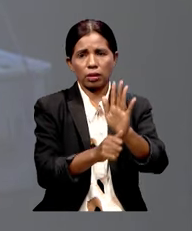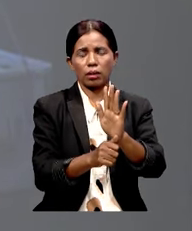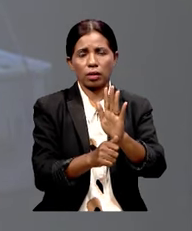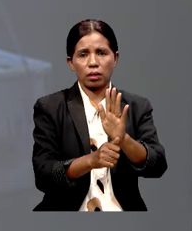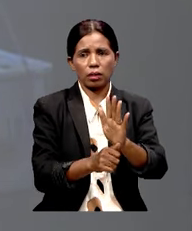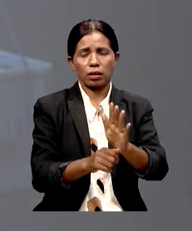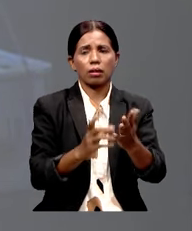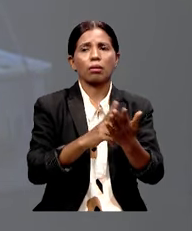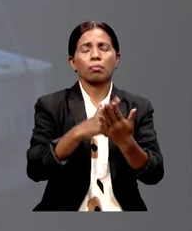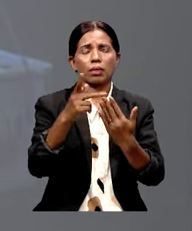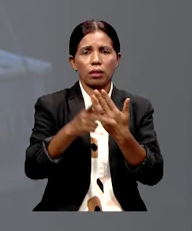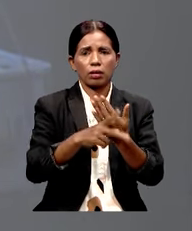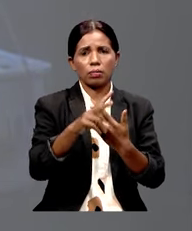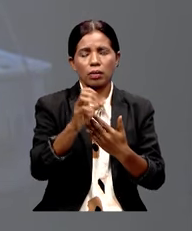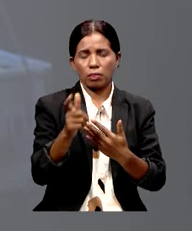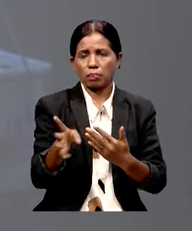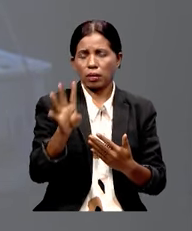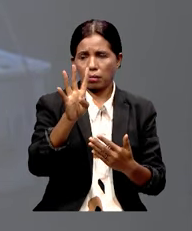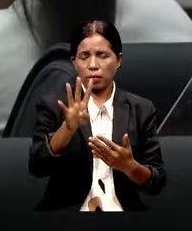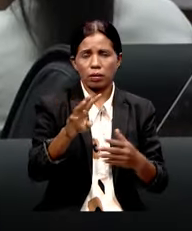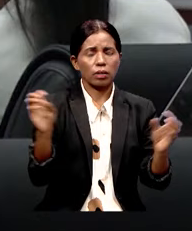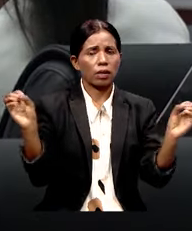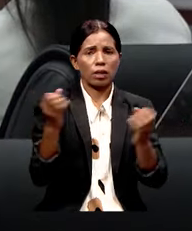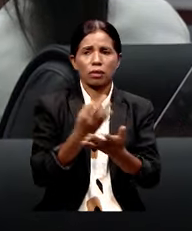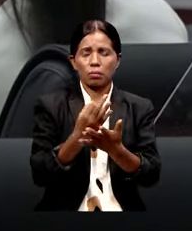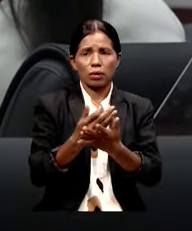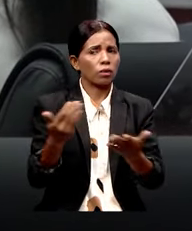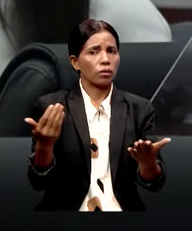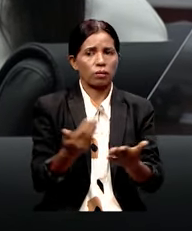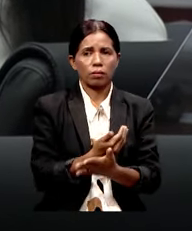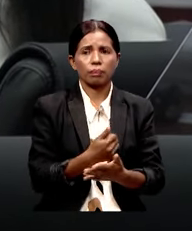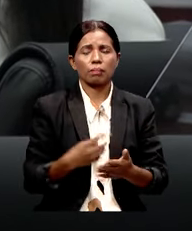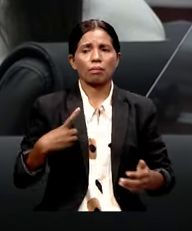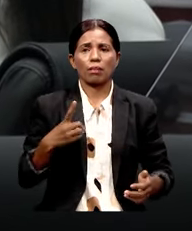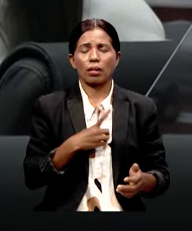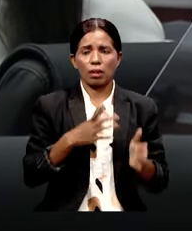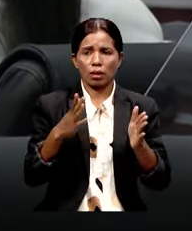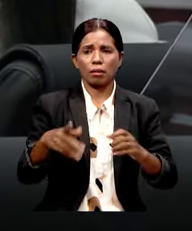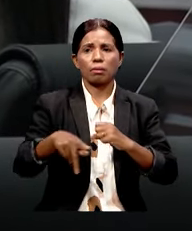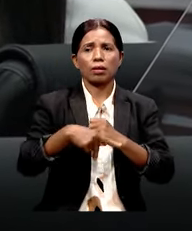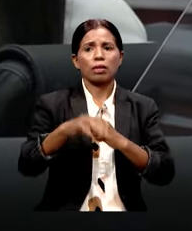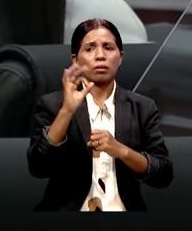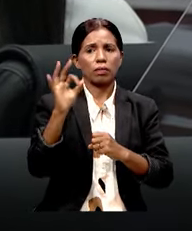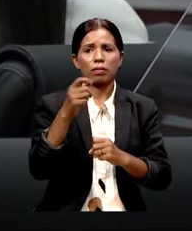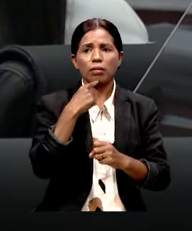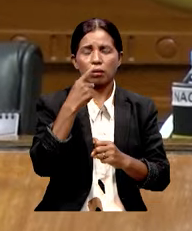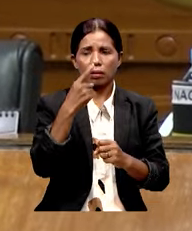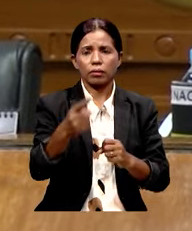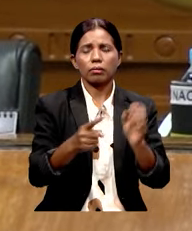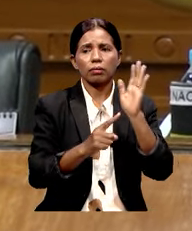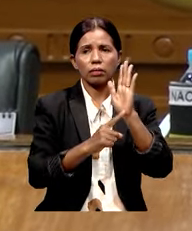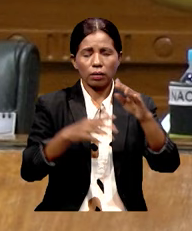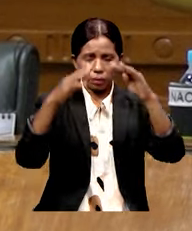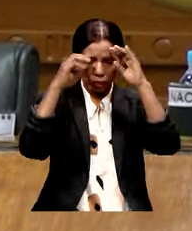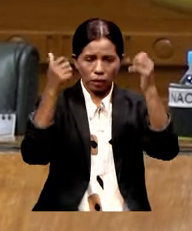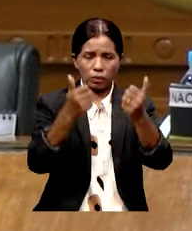materializar programas de 2024 em seleção orçamento fontan. Deputado bancada Fretiling Aniceto Longuinhos Guterres Lopes atuir